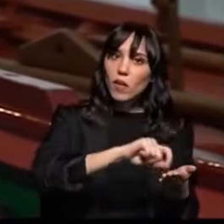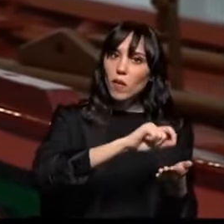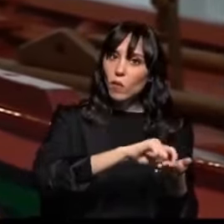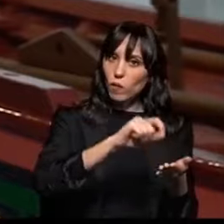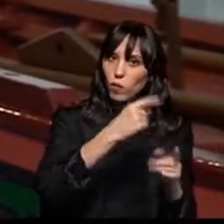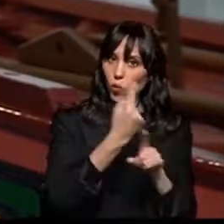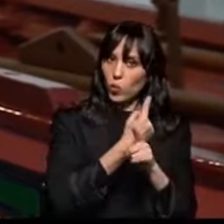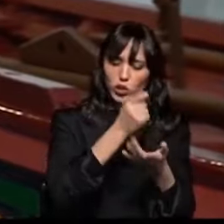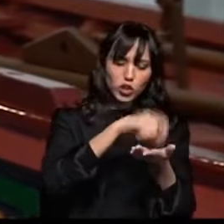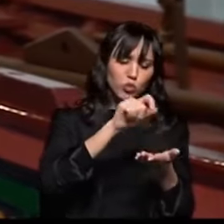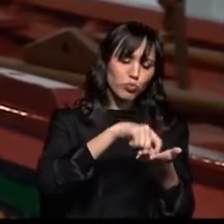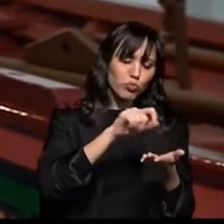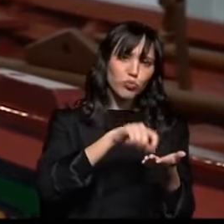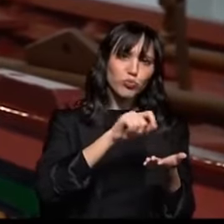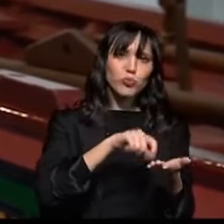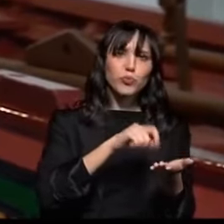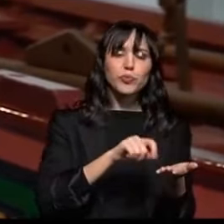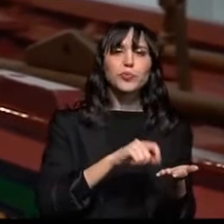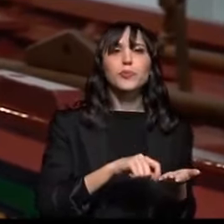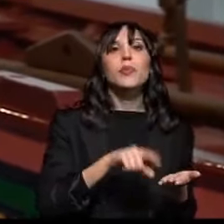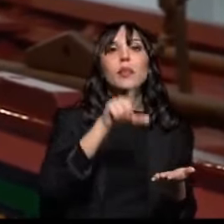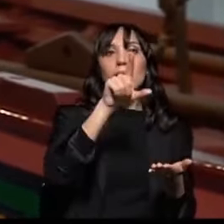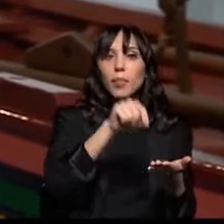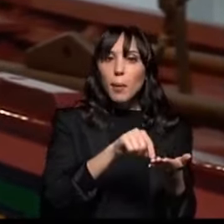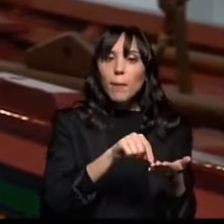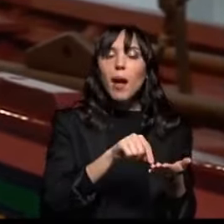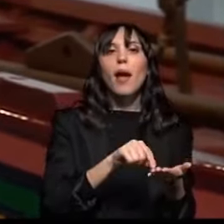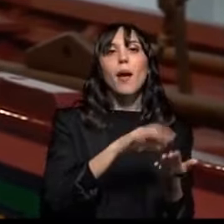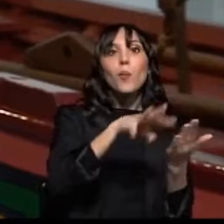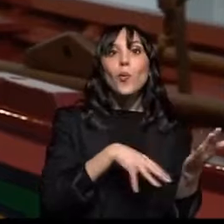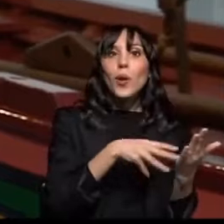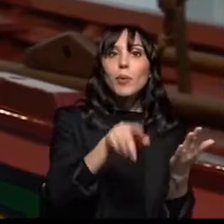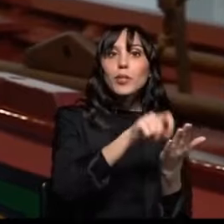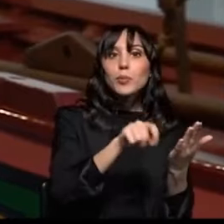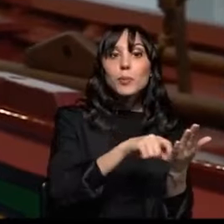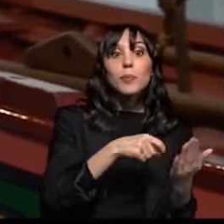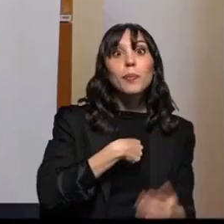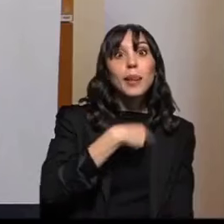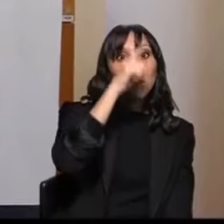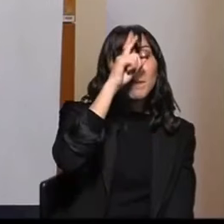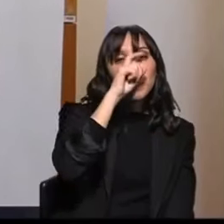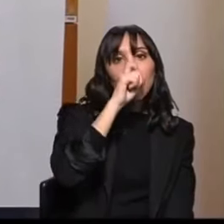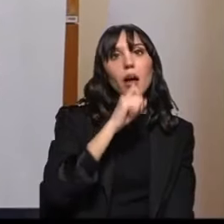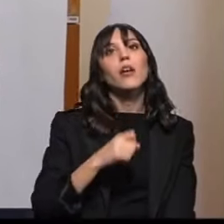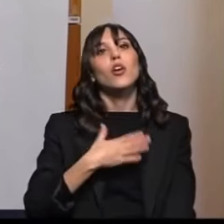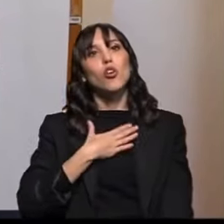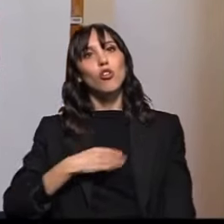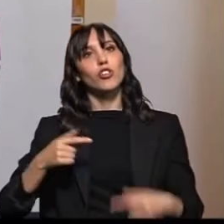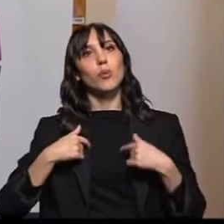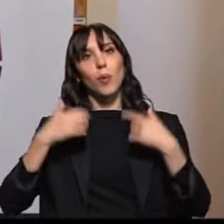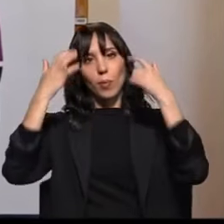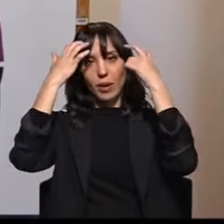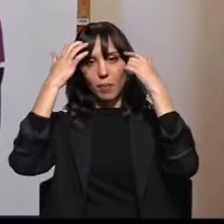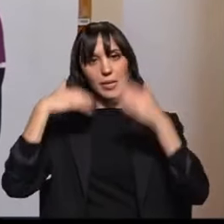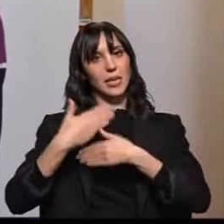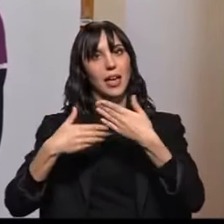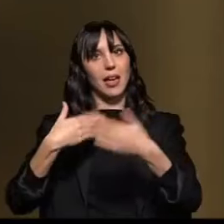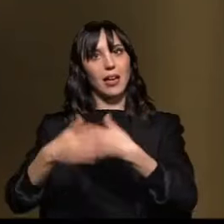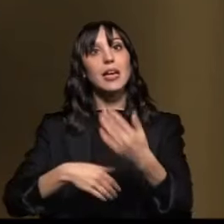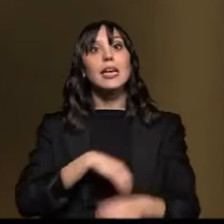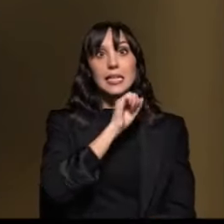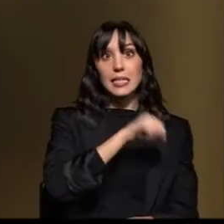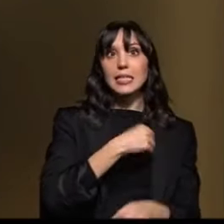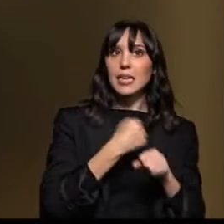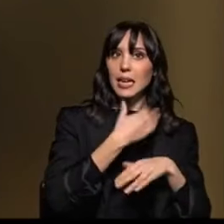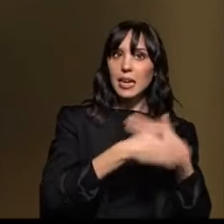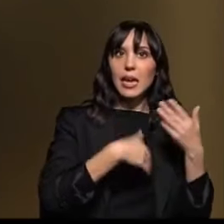coisas, principalmente provérbios. Estas coisas todas para não me esquecer. Gosta de se manter a cabeça ocupada? Manter a cabeça ocupada.